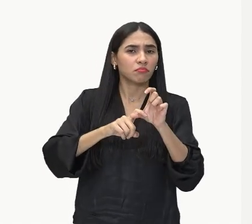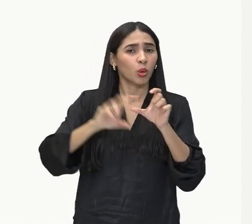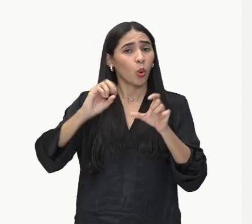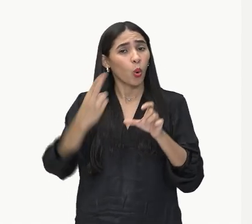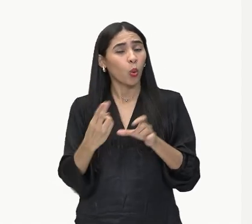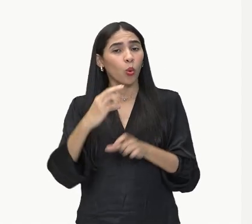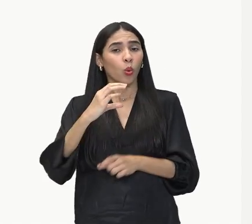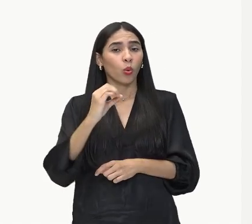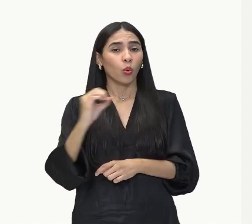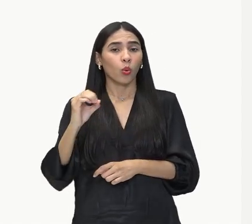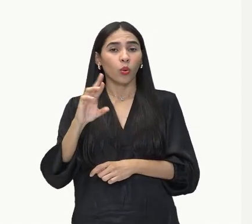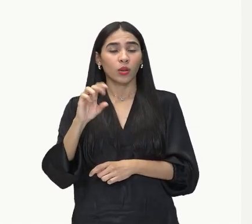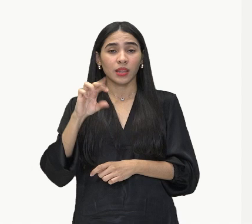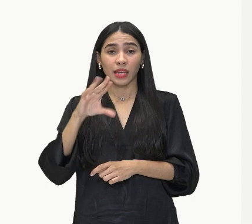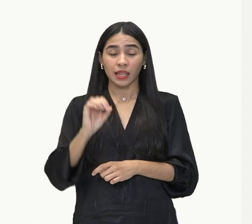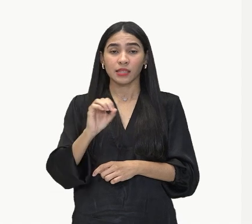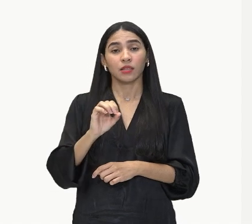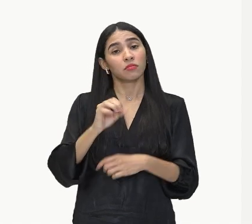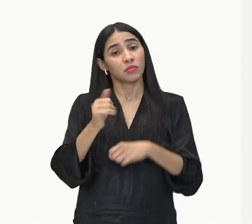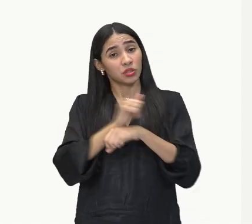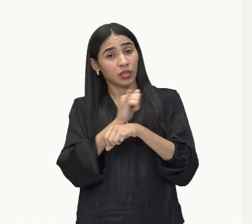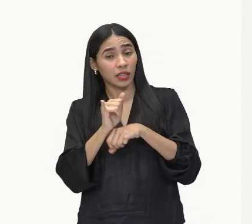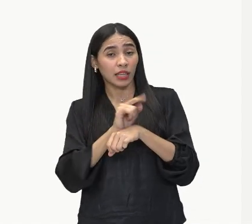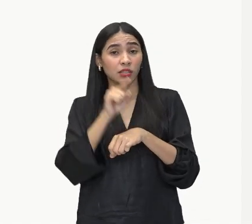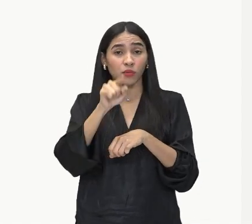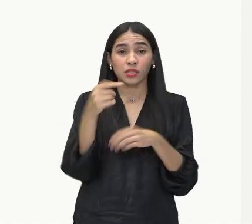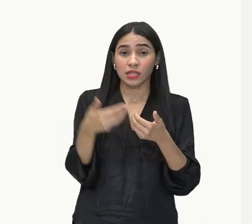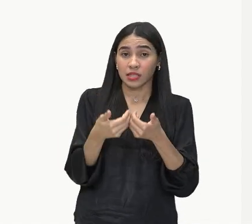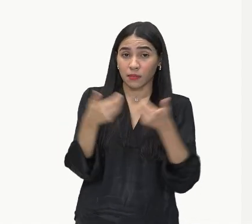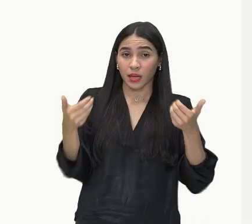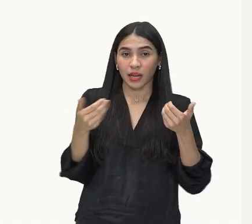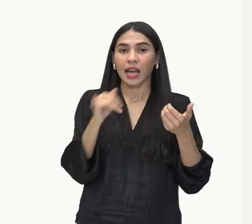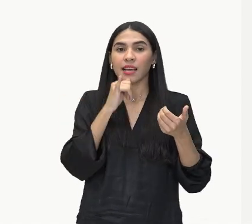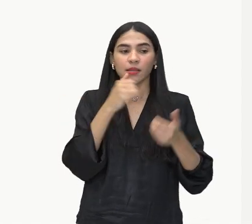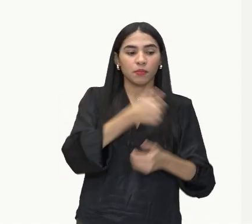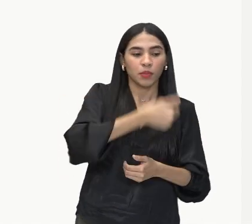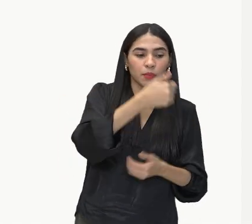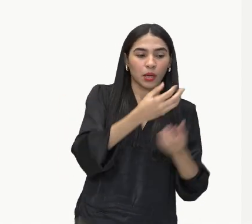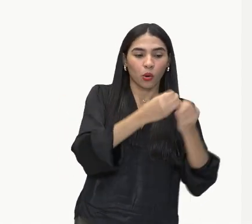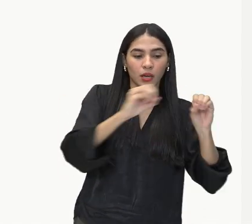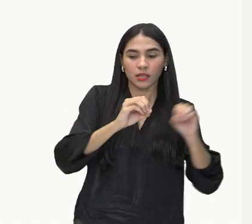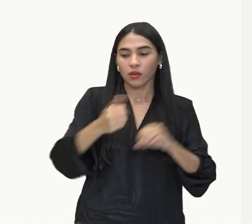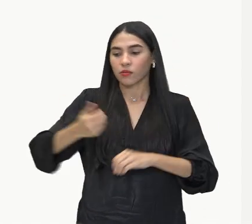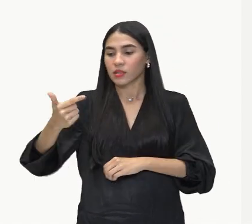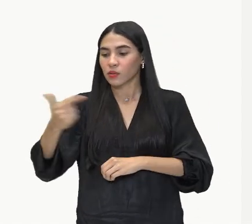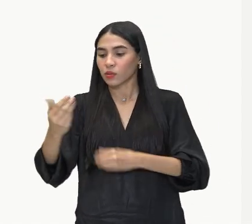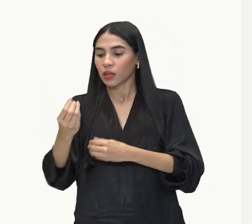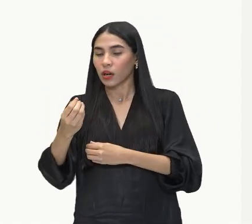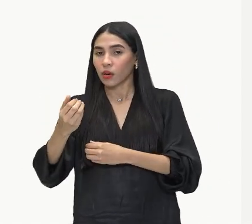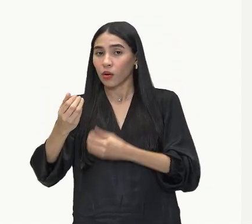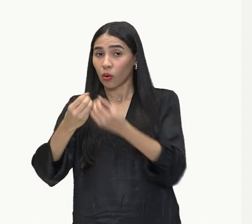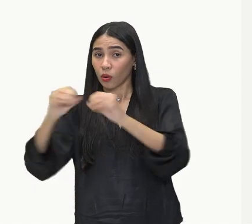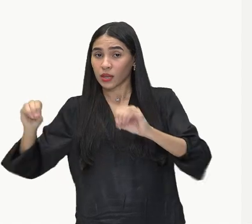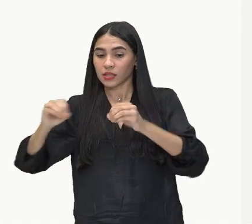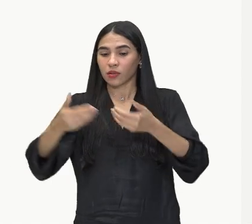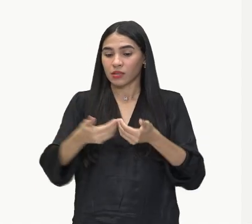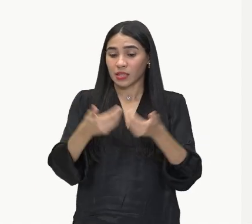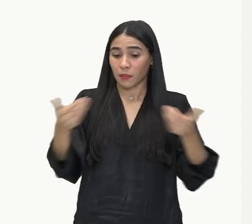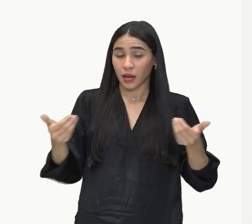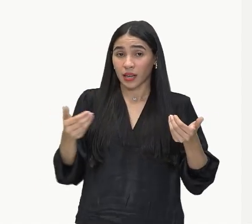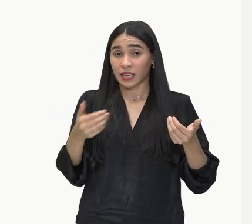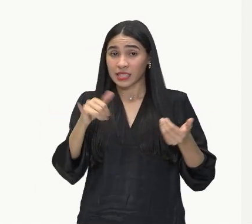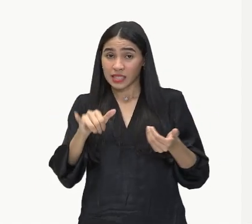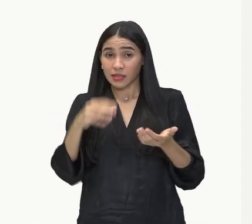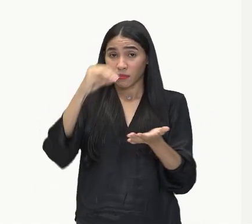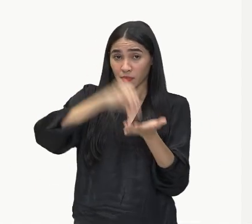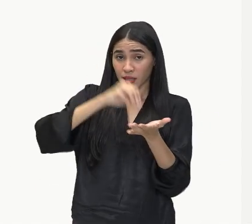por coordenação? Uma estratégia é você separar as orações. Se as orações perderem